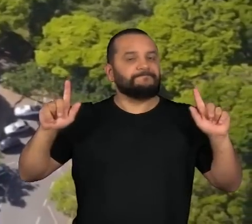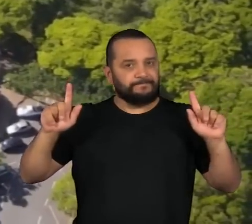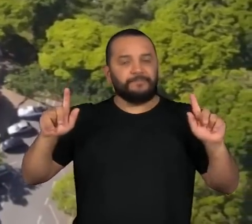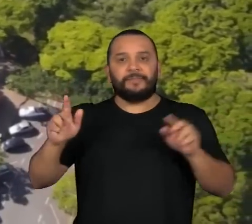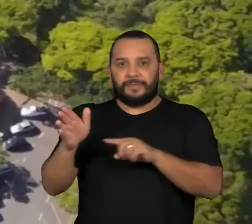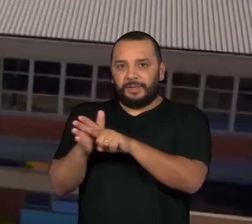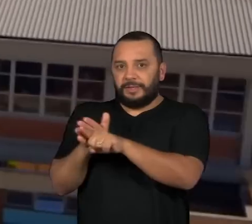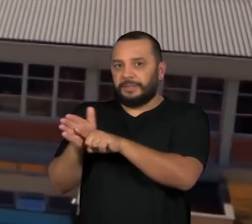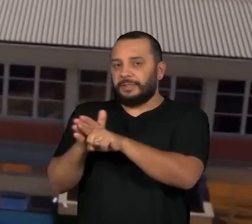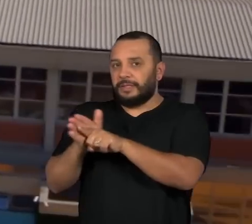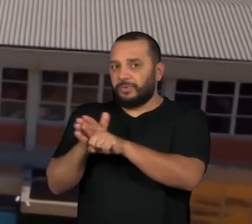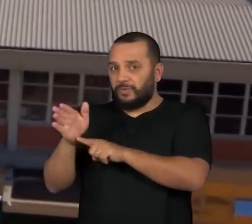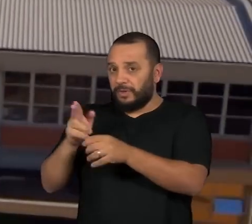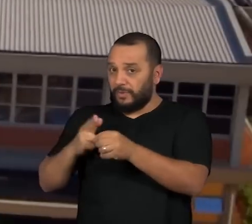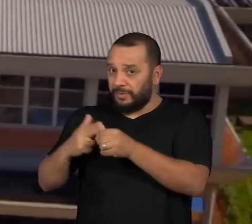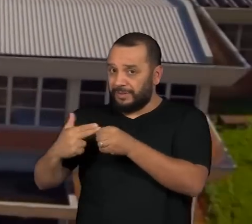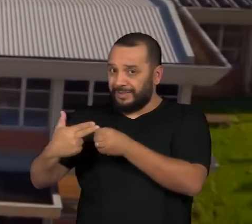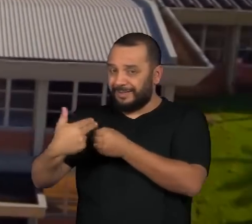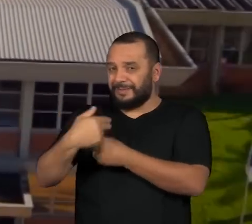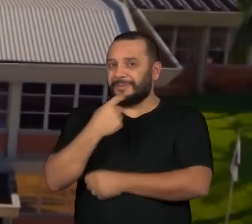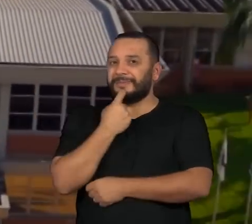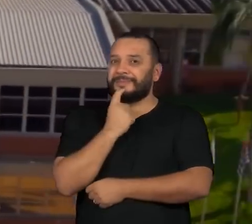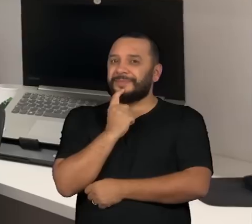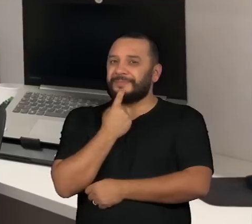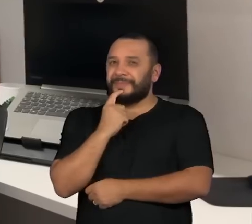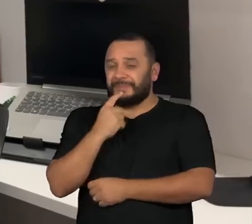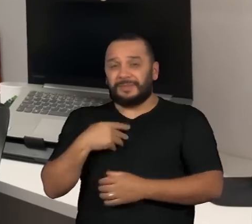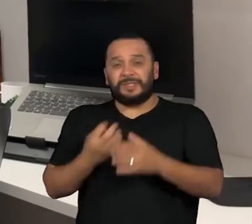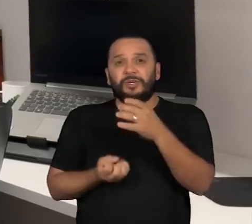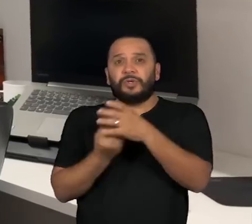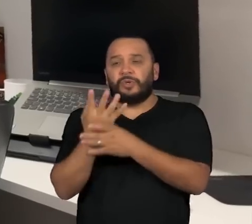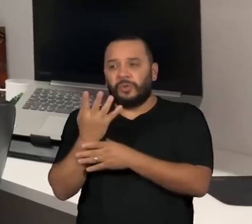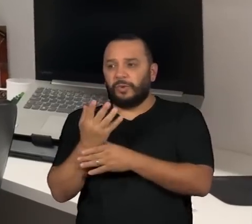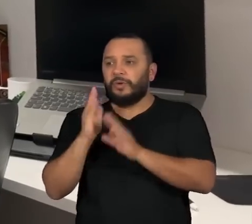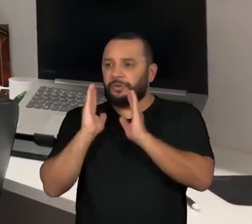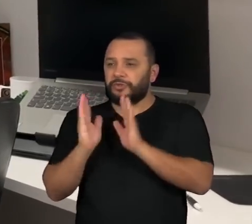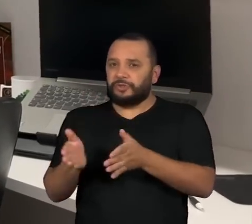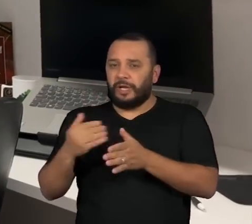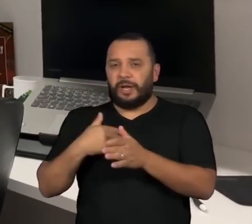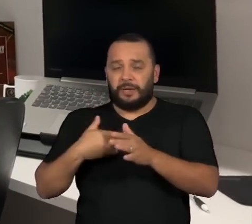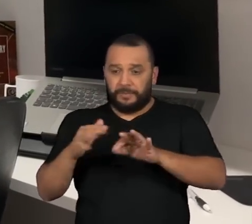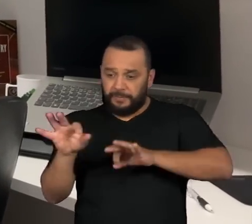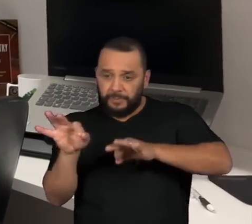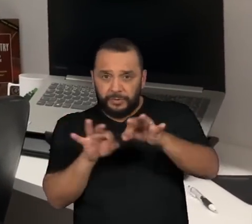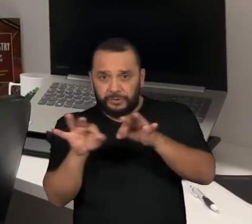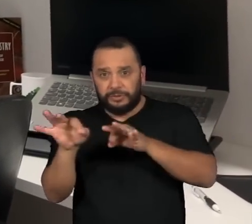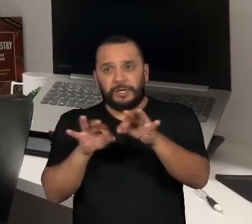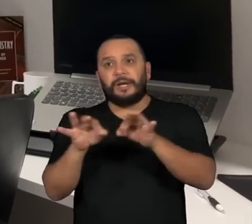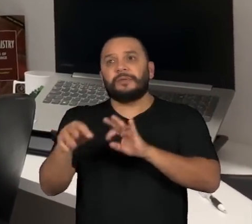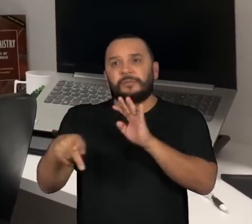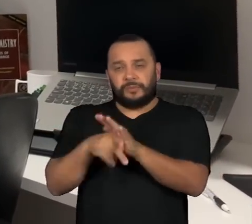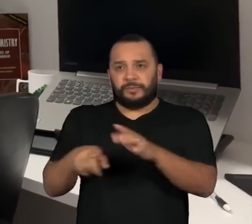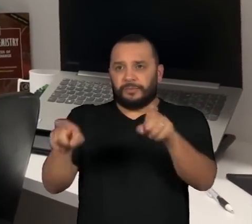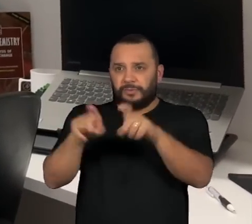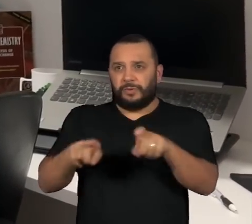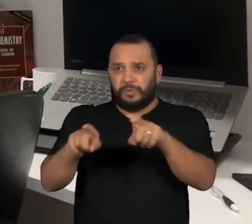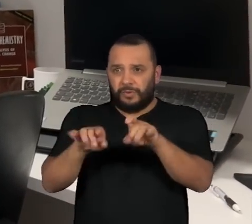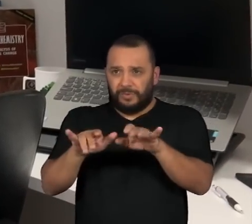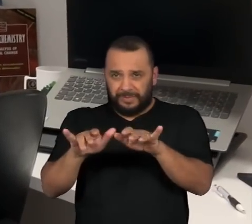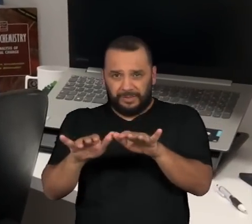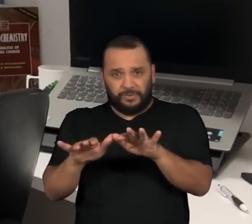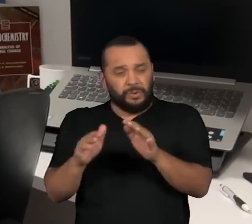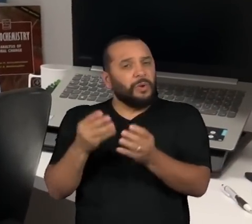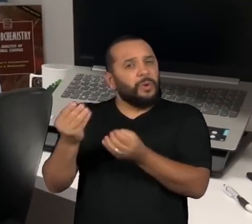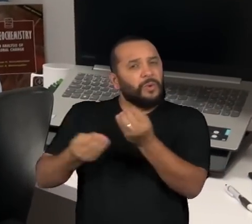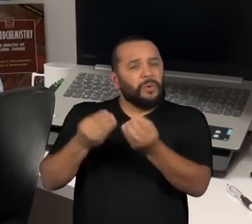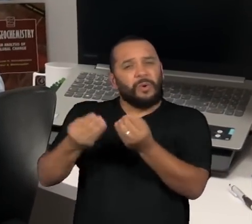Pesquisadores da Unicamp, a Universidade de Campinas, criaram um programa de computador para projetar as transformações da Amazônia